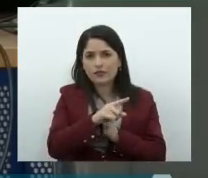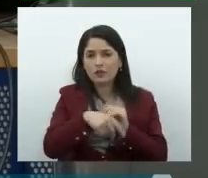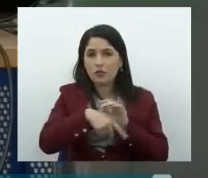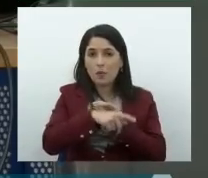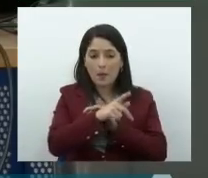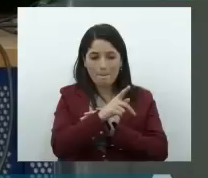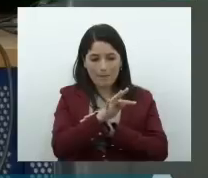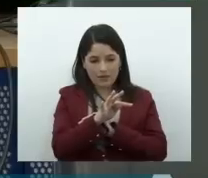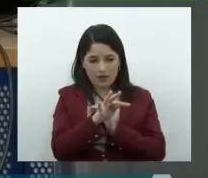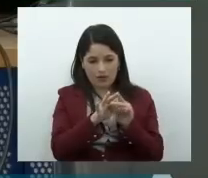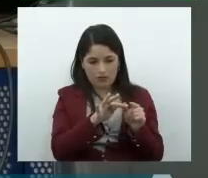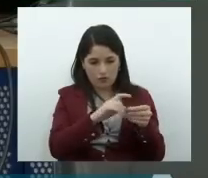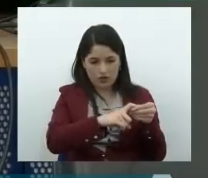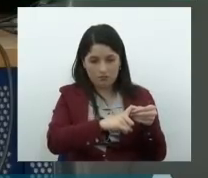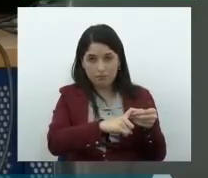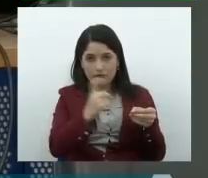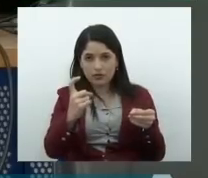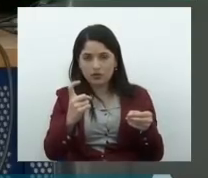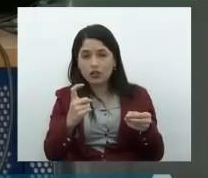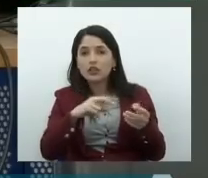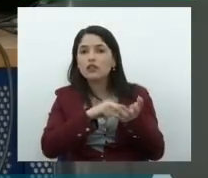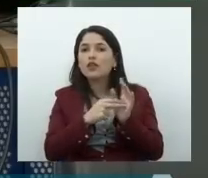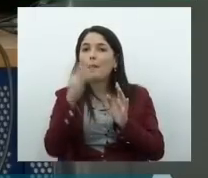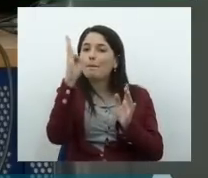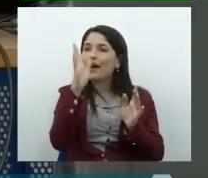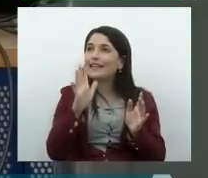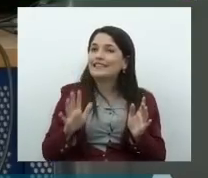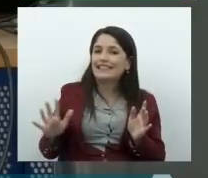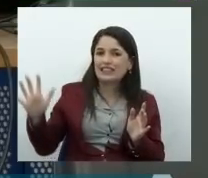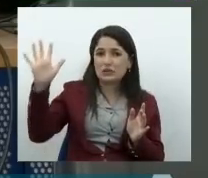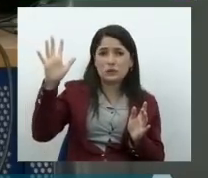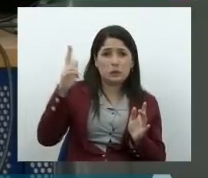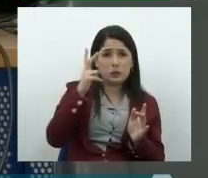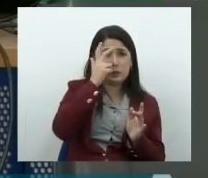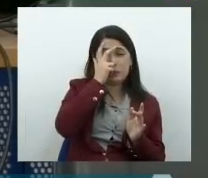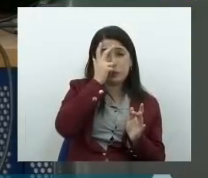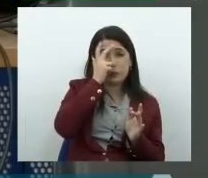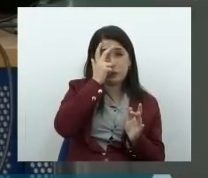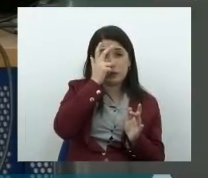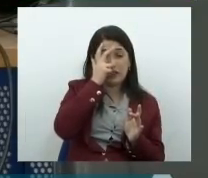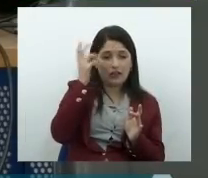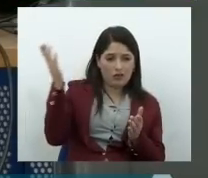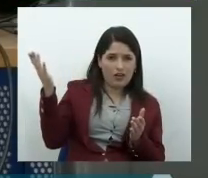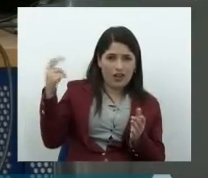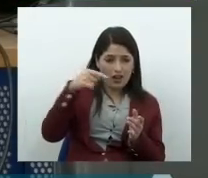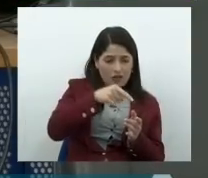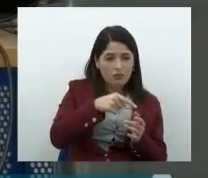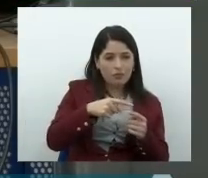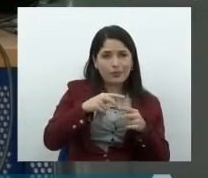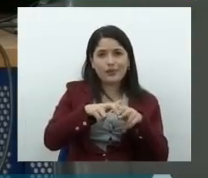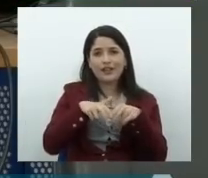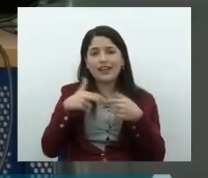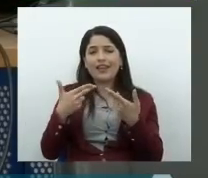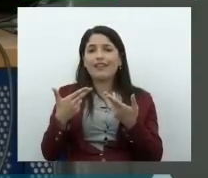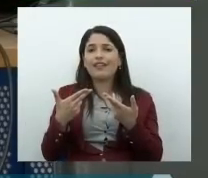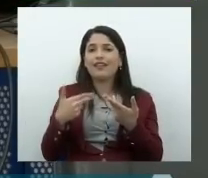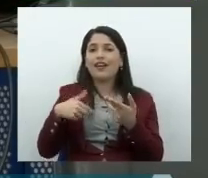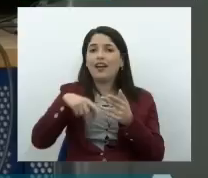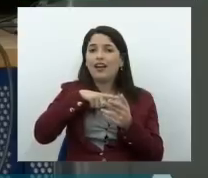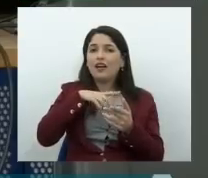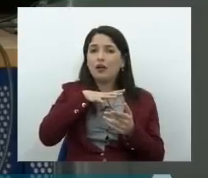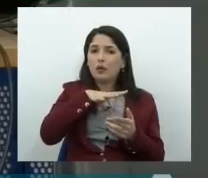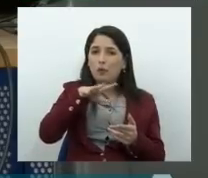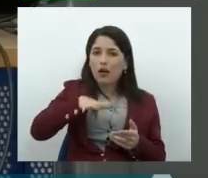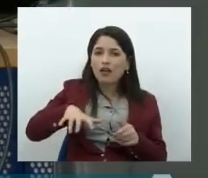essa vergonha que está acontecendo no nosso país, por essa vergonha que está acontecendo no nosso município, por gastarem o nosso dinheiro